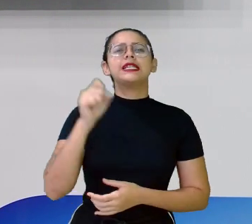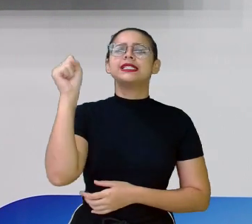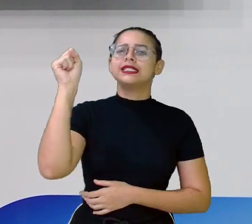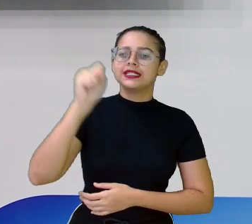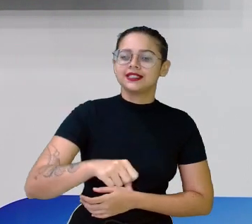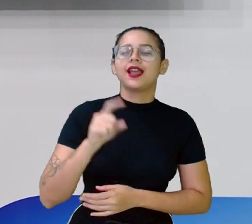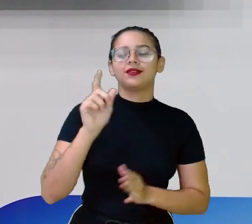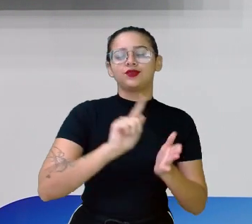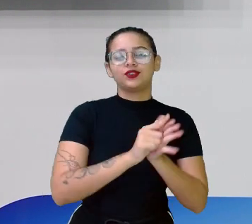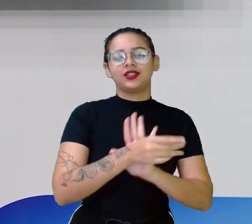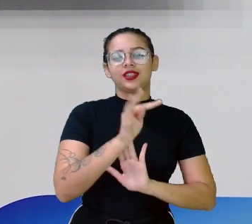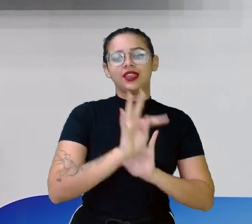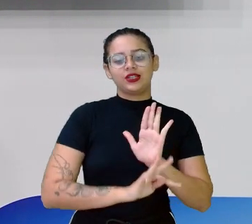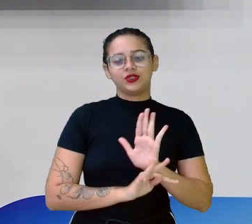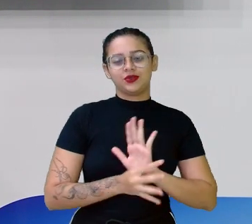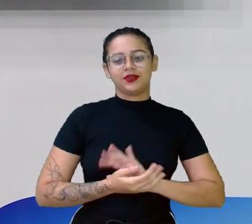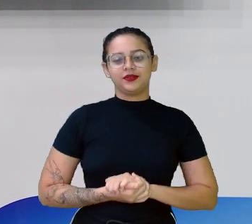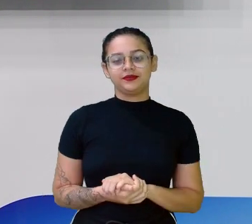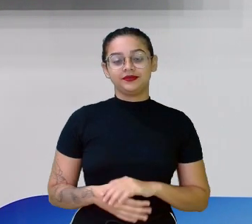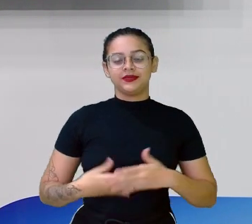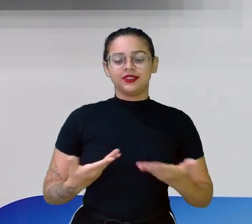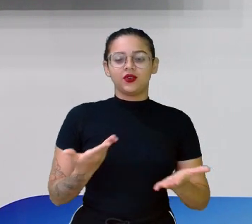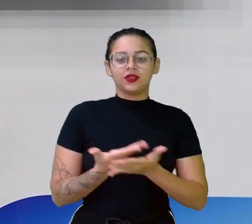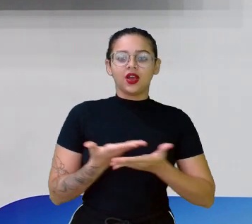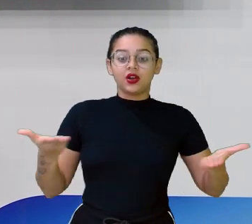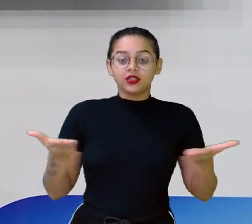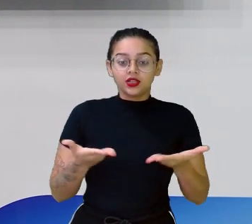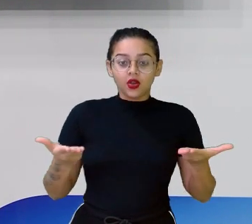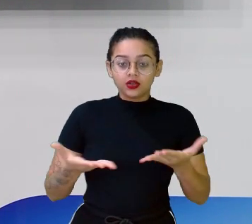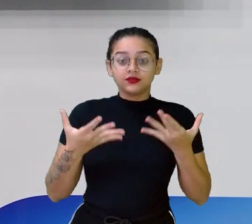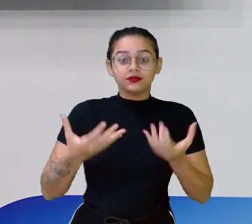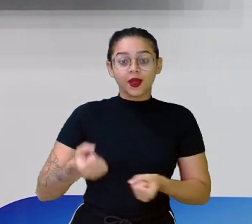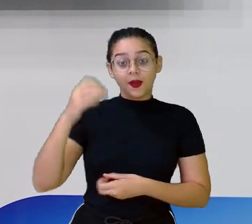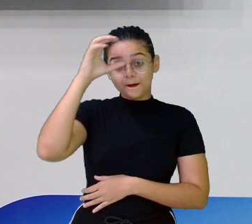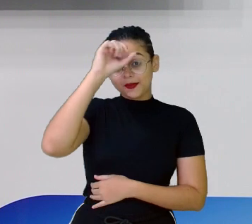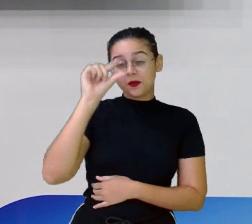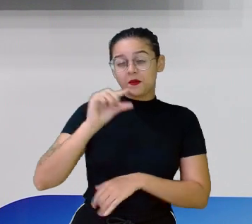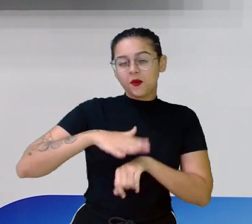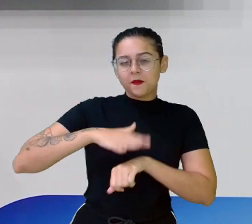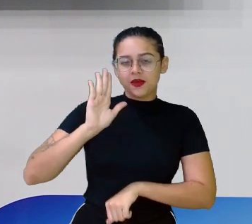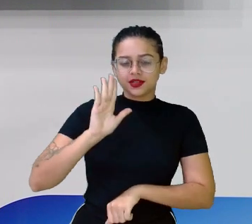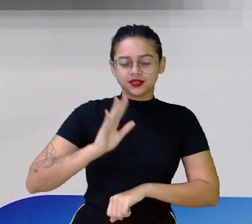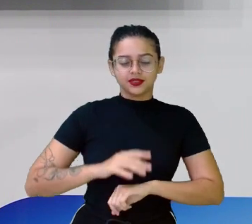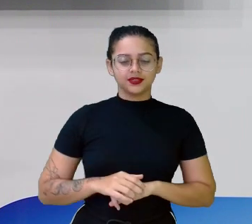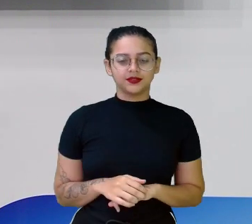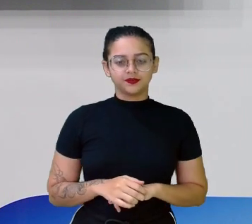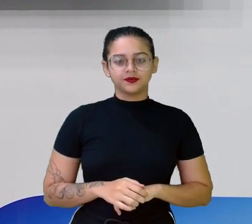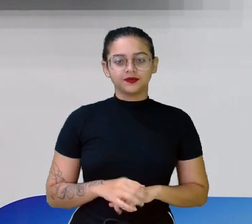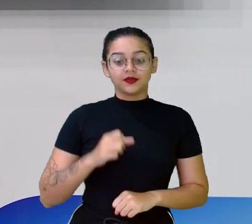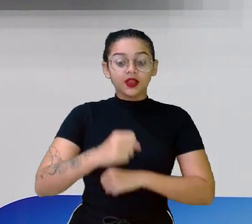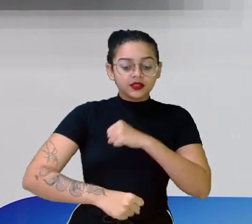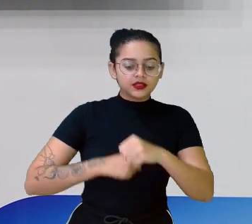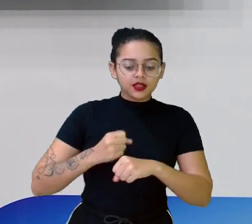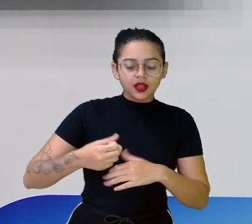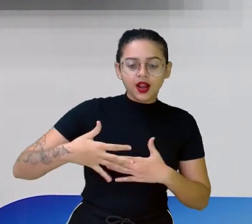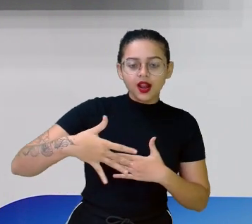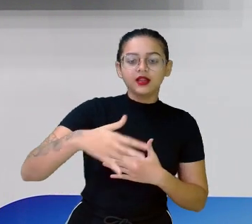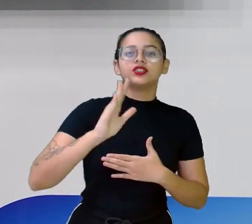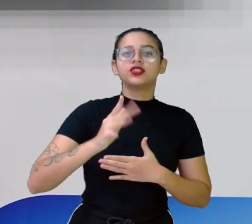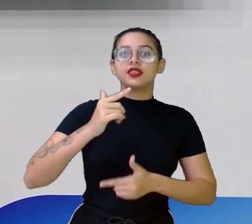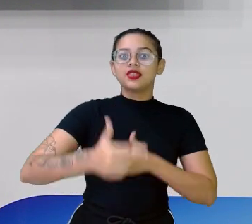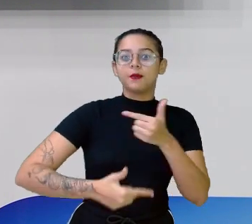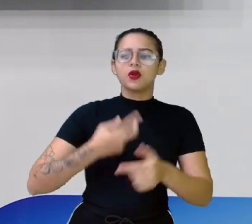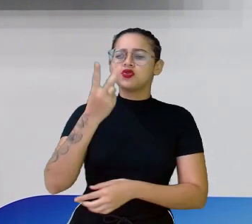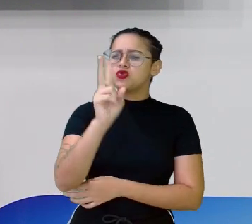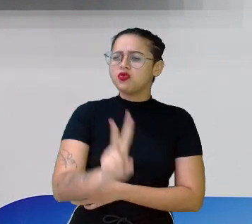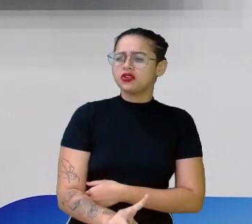sim um gênero textual. E na aula de hoje vamos aprender um pouquinho mais. Durante esse ano, nós já trabalhamos umas 2